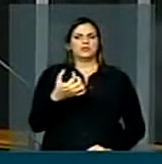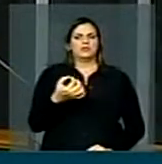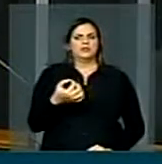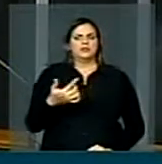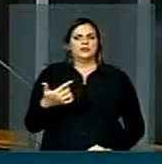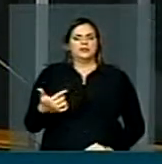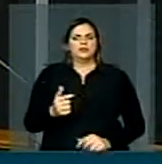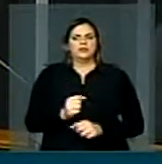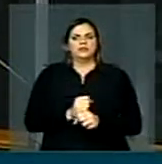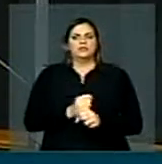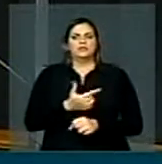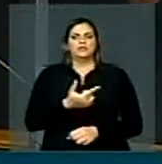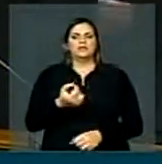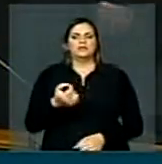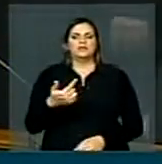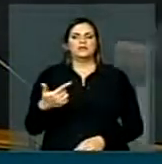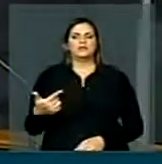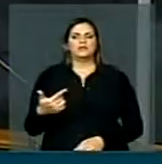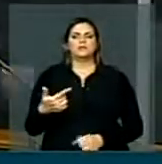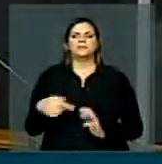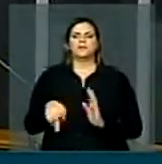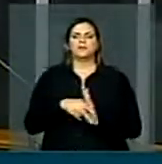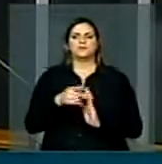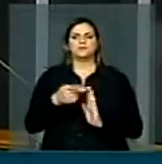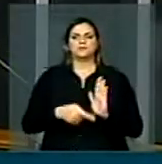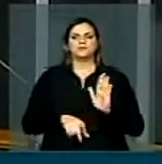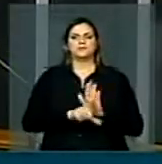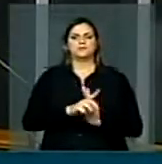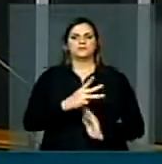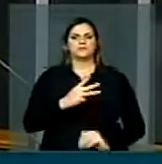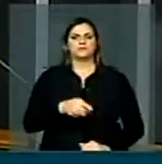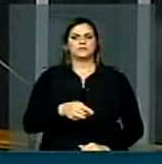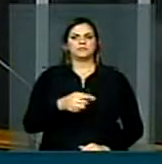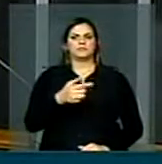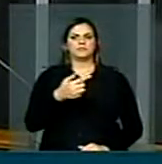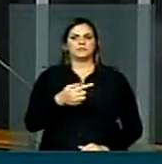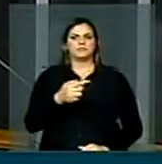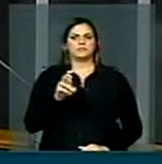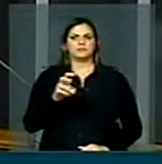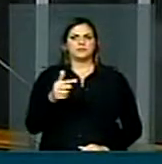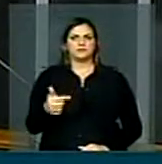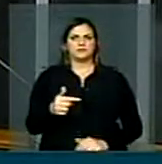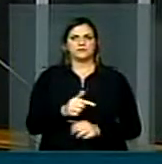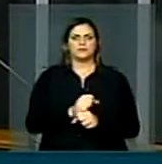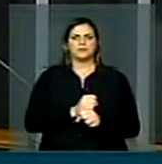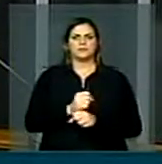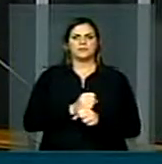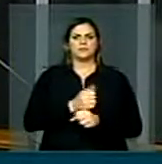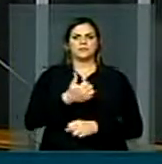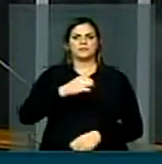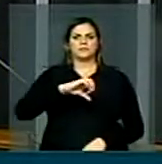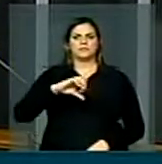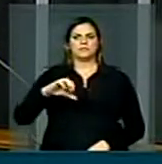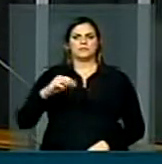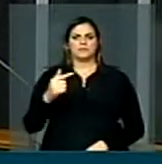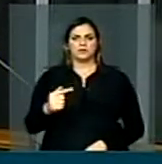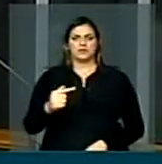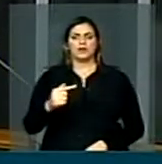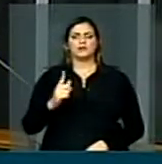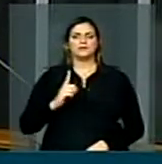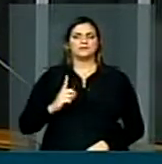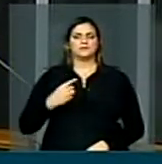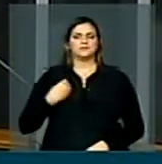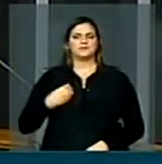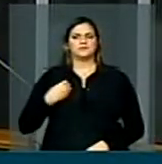2002, oriunda do projeto de lei 3.752 de 97, que foi promulgada